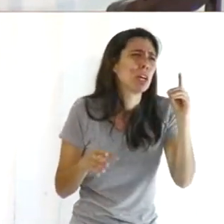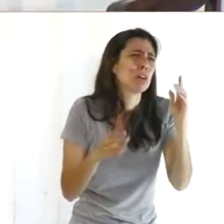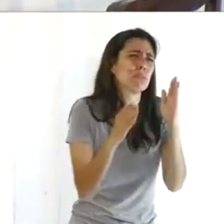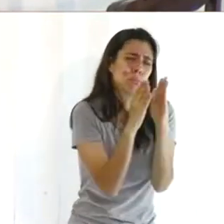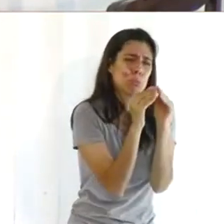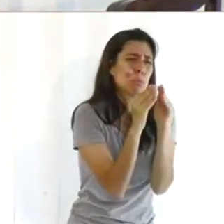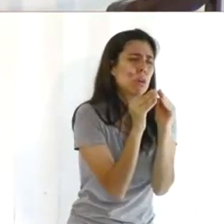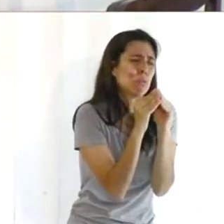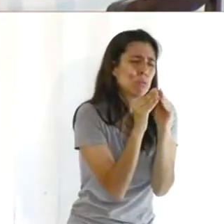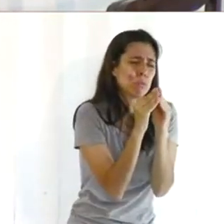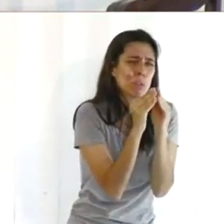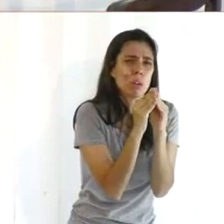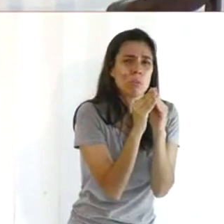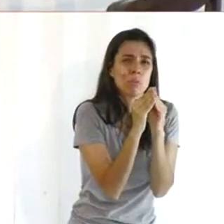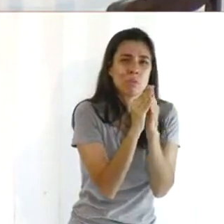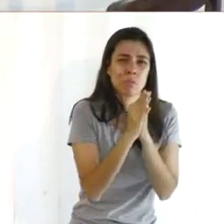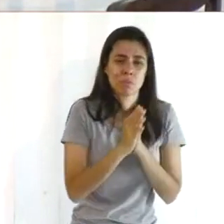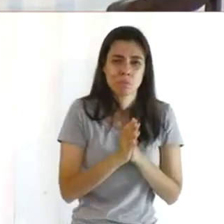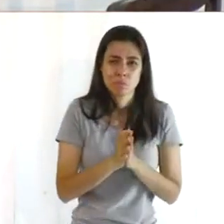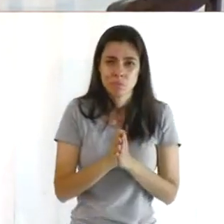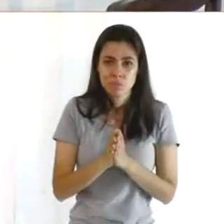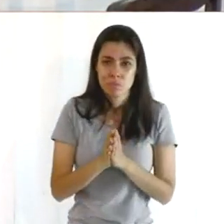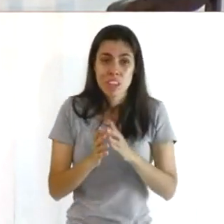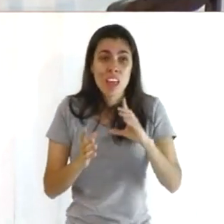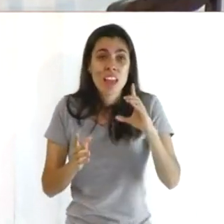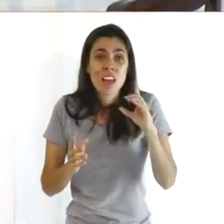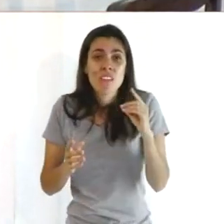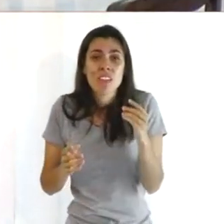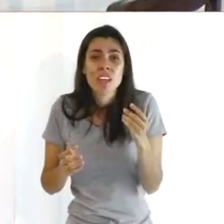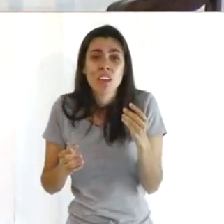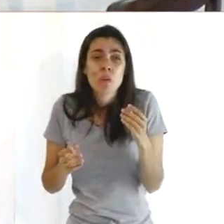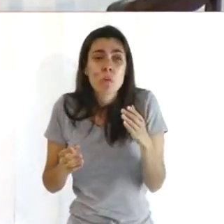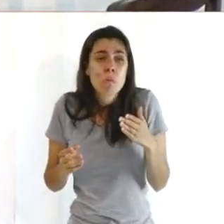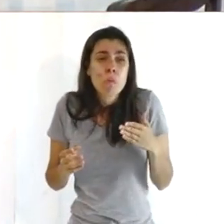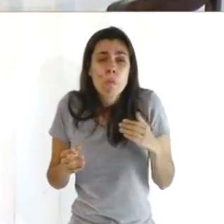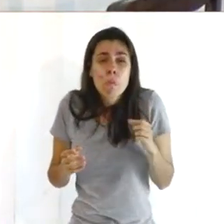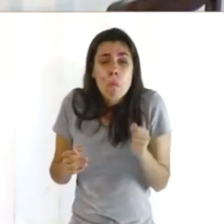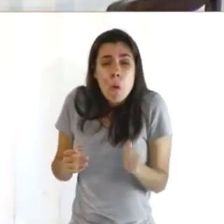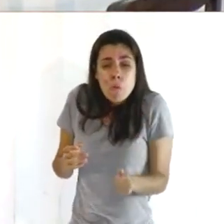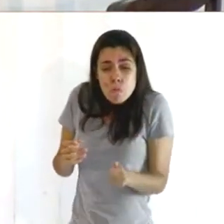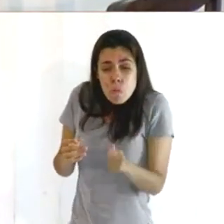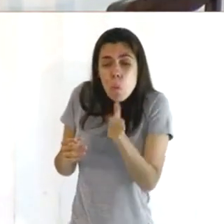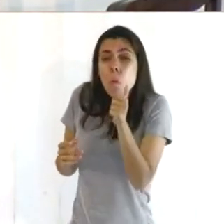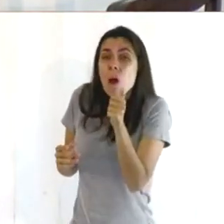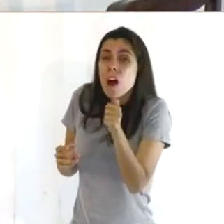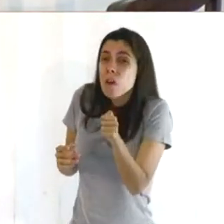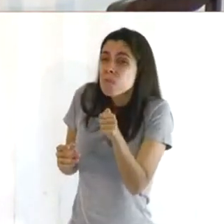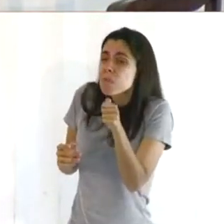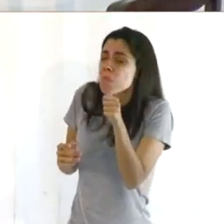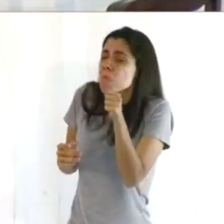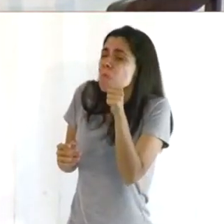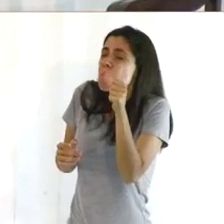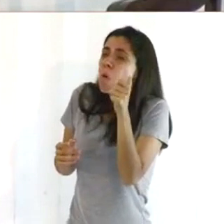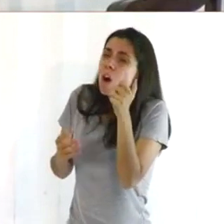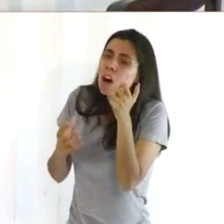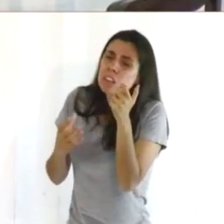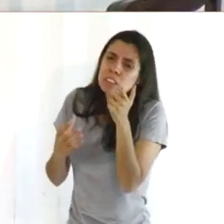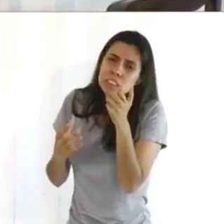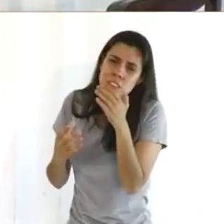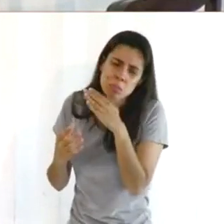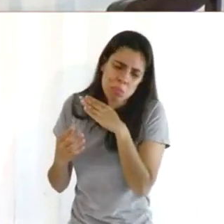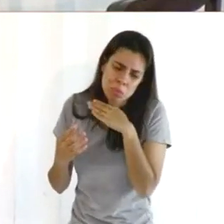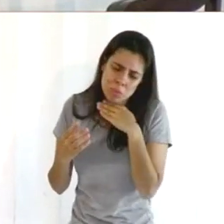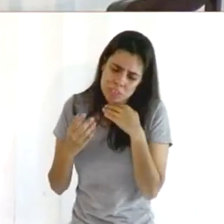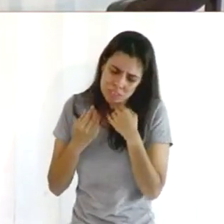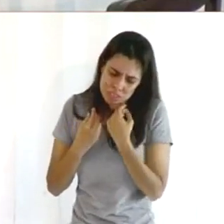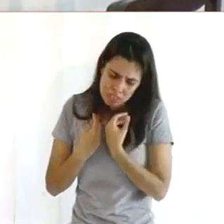que seus olhos estavam se fechando. Ele não tinha mais o brilho no olhar, como se ele estivesse assim, de fato,